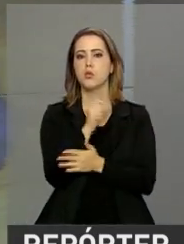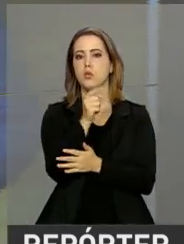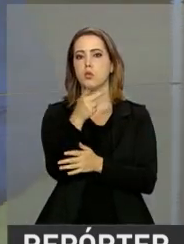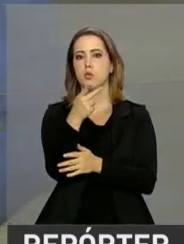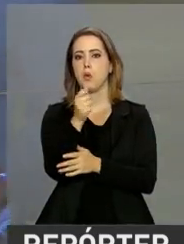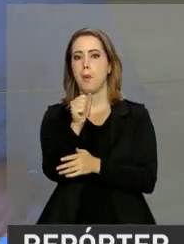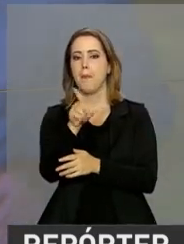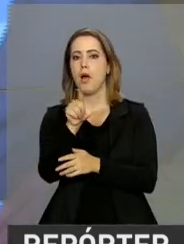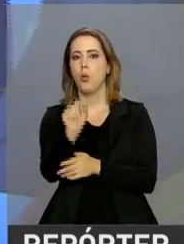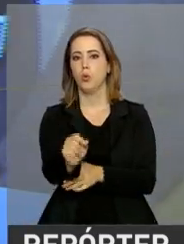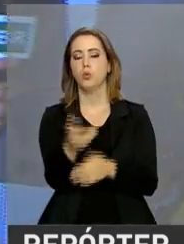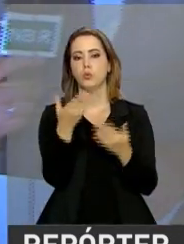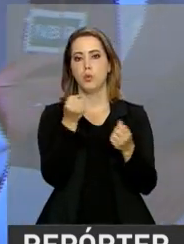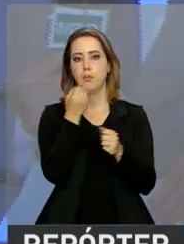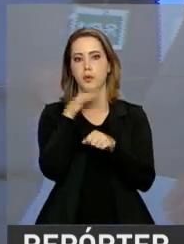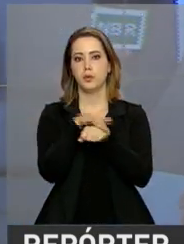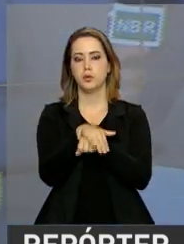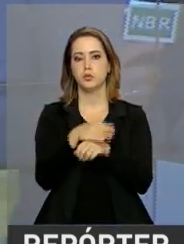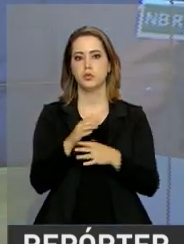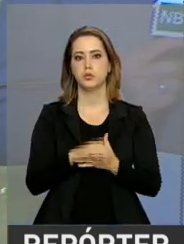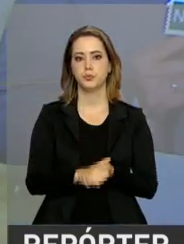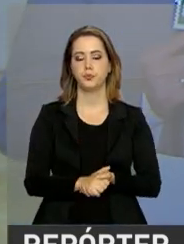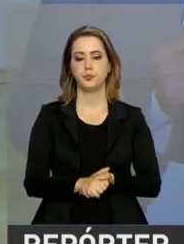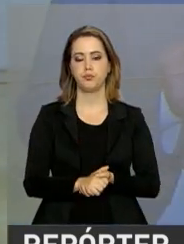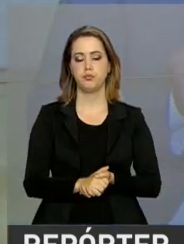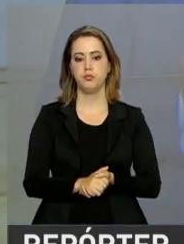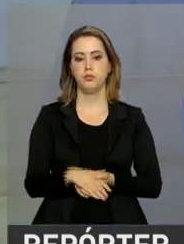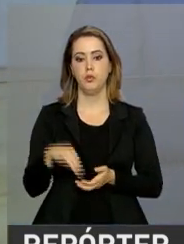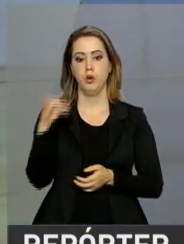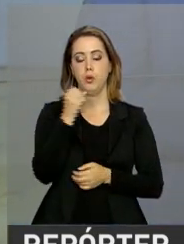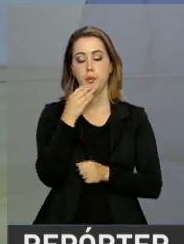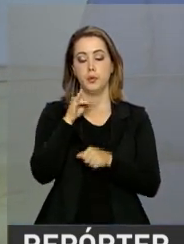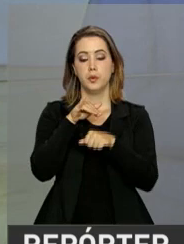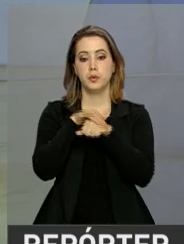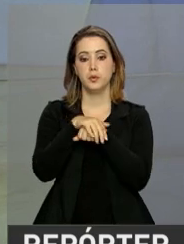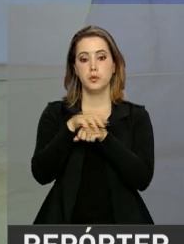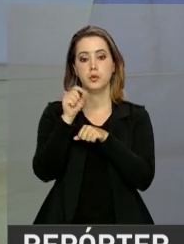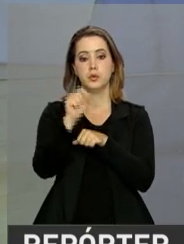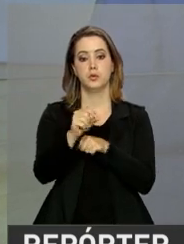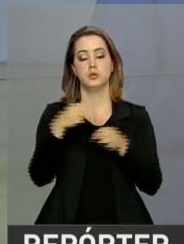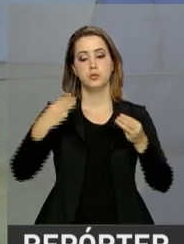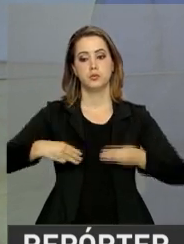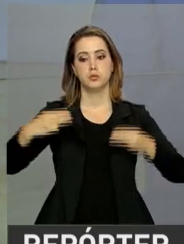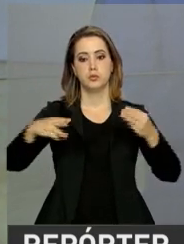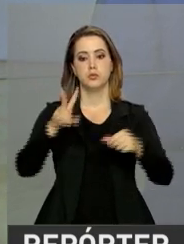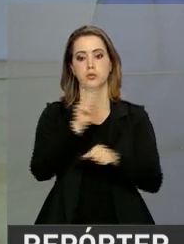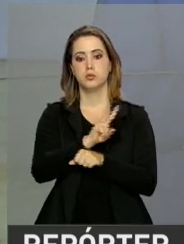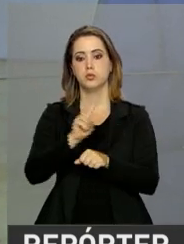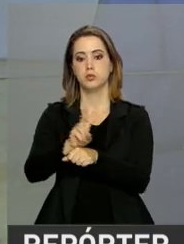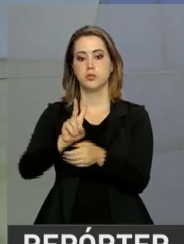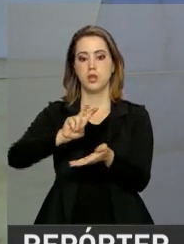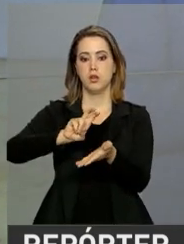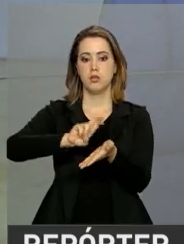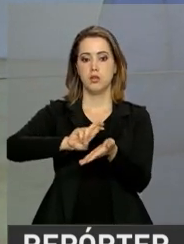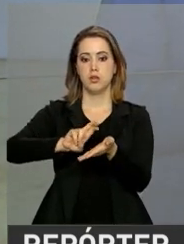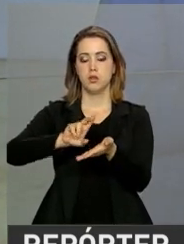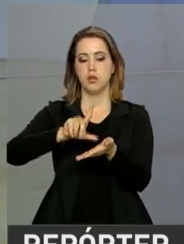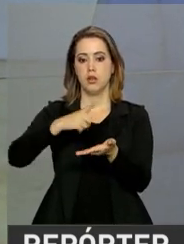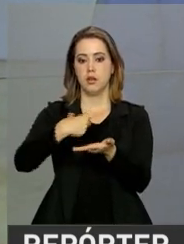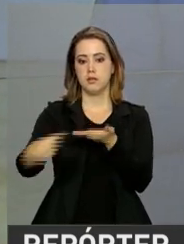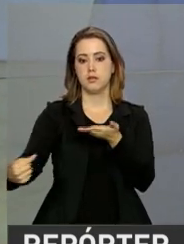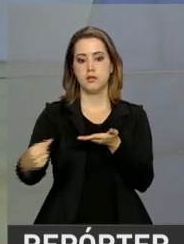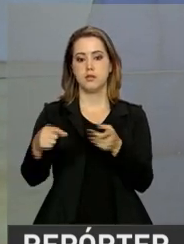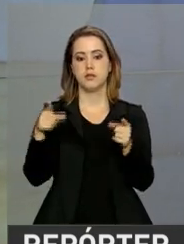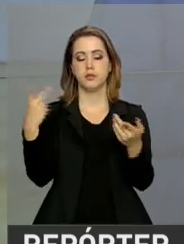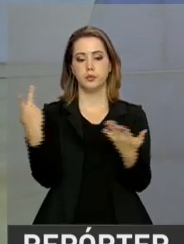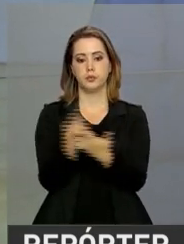Sálvia ao vivo Boa noite Paulo Boa noite Zé luí segundo o Ministério da Defesa a exoneração ocorreu por conta de